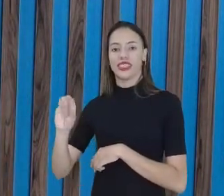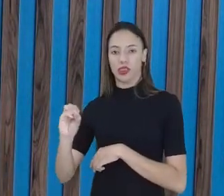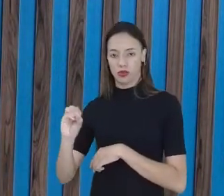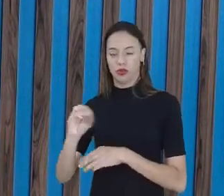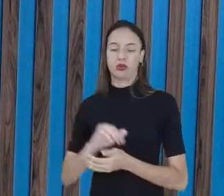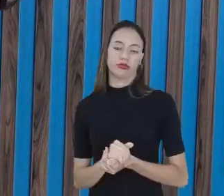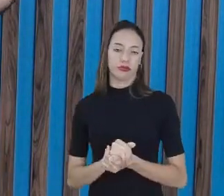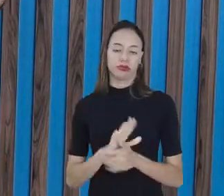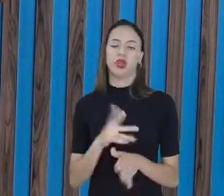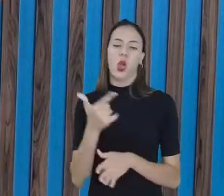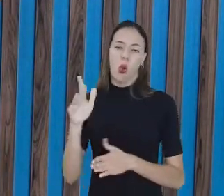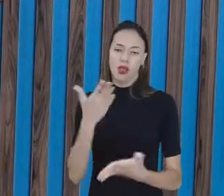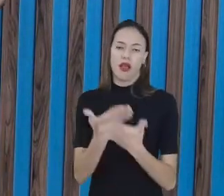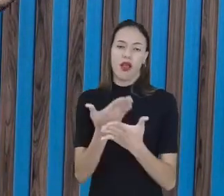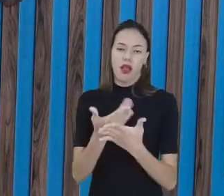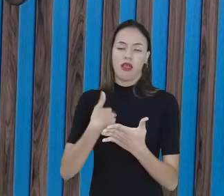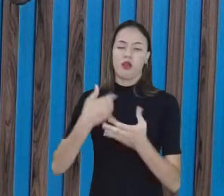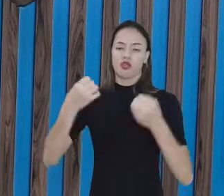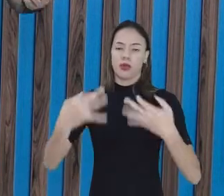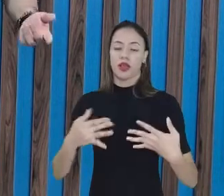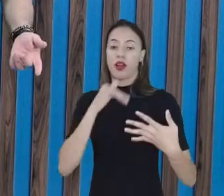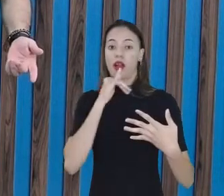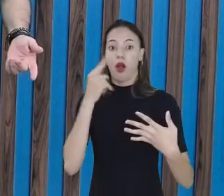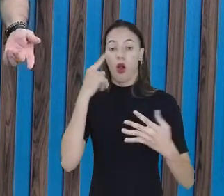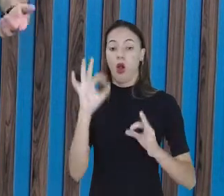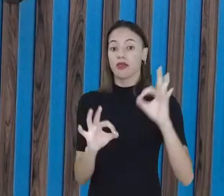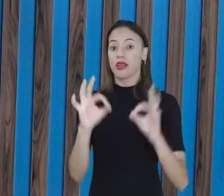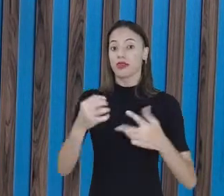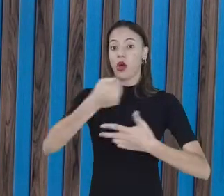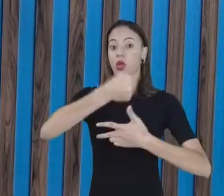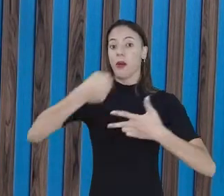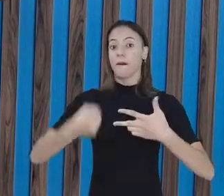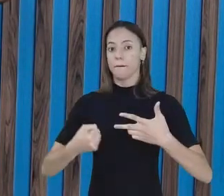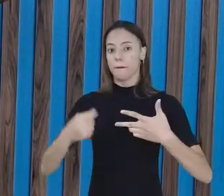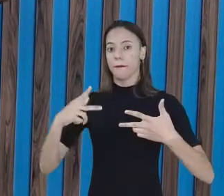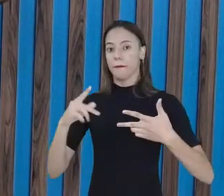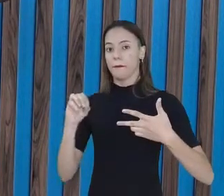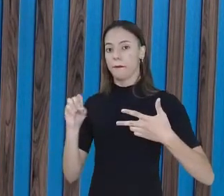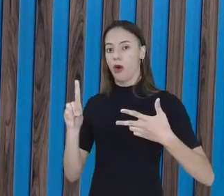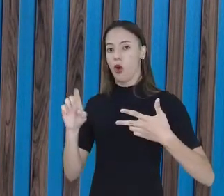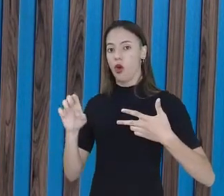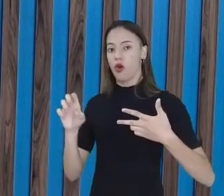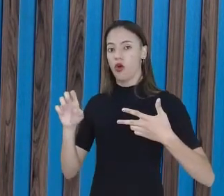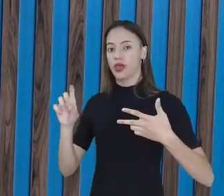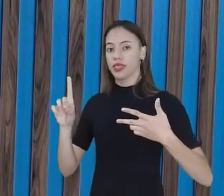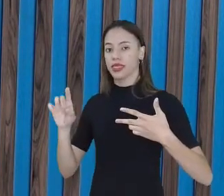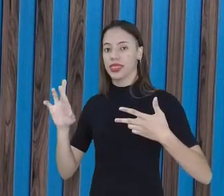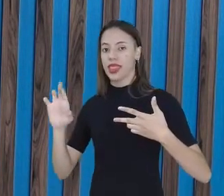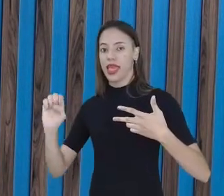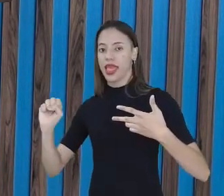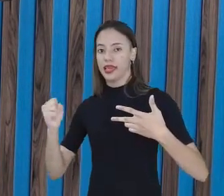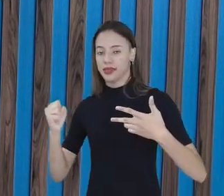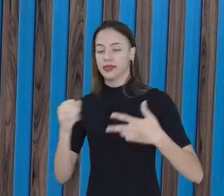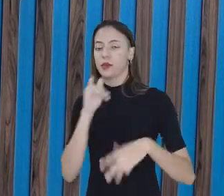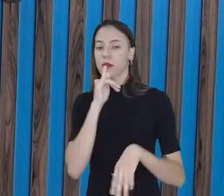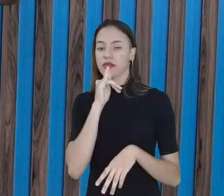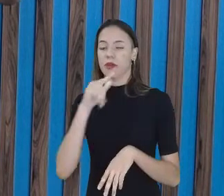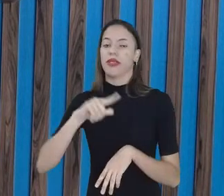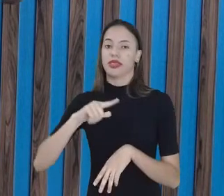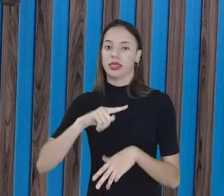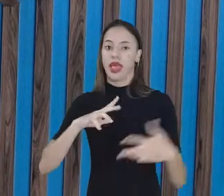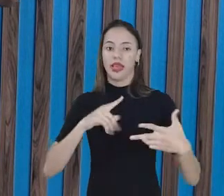gente, quando fala da divisão dos poderes, a gente tem aí o que a gente chama, né, desse